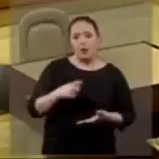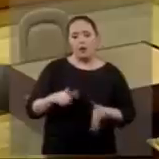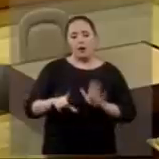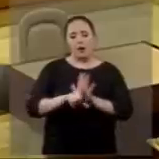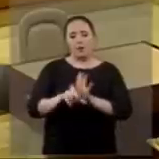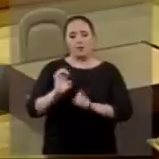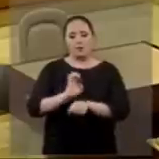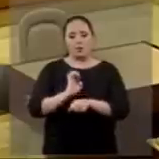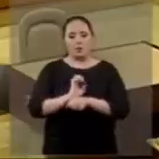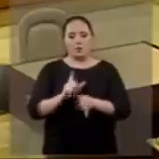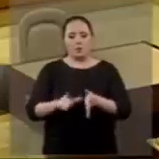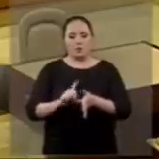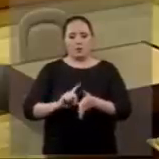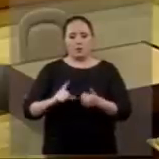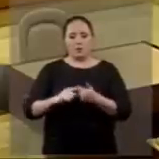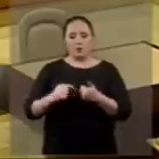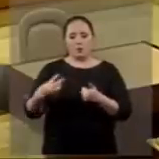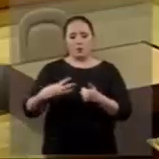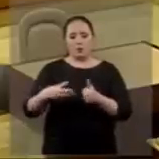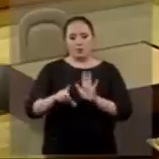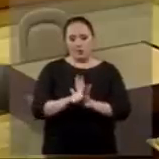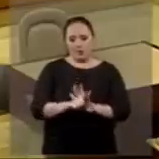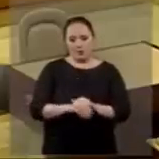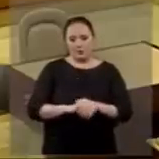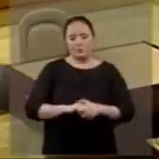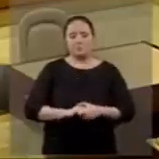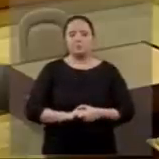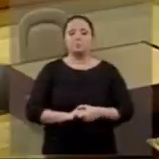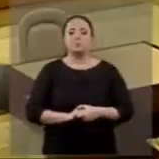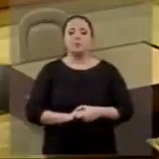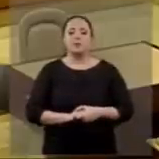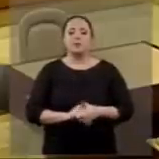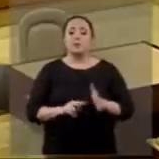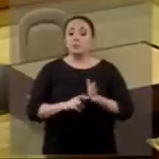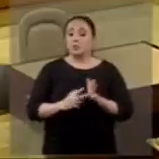anterior, portanto, do artigo 3º da lei. Em outras